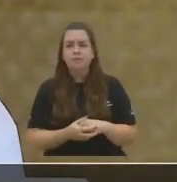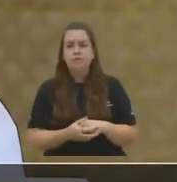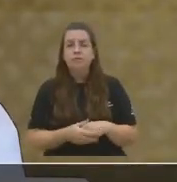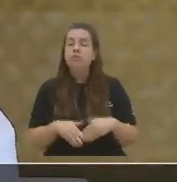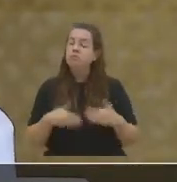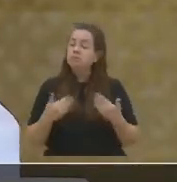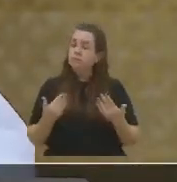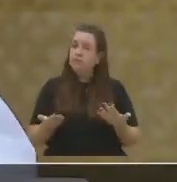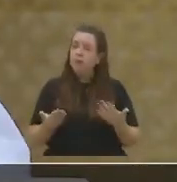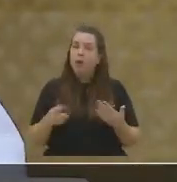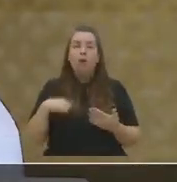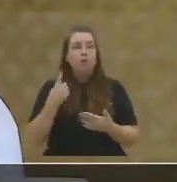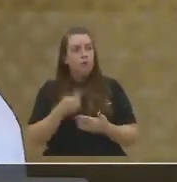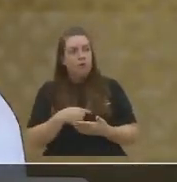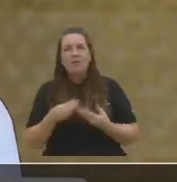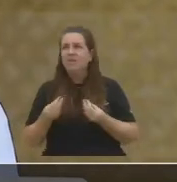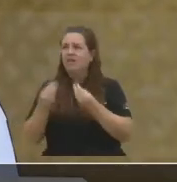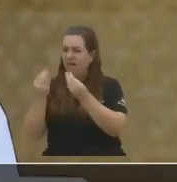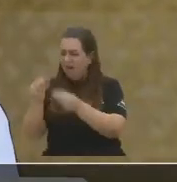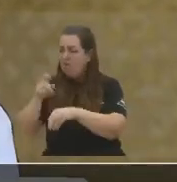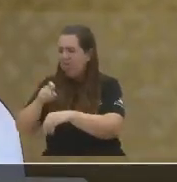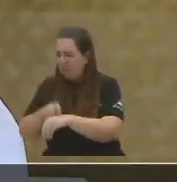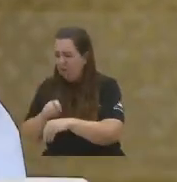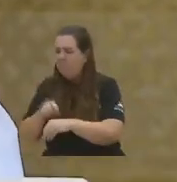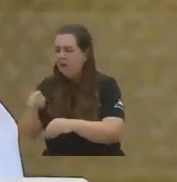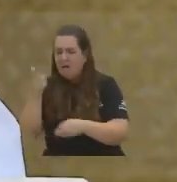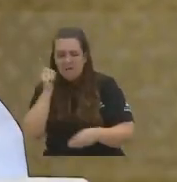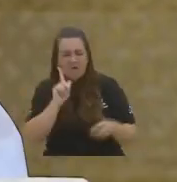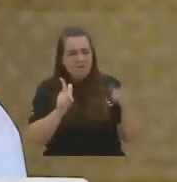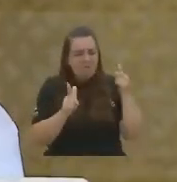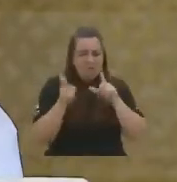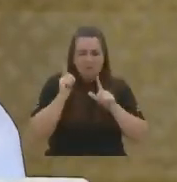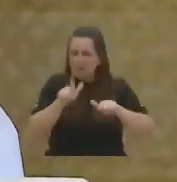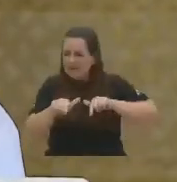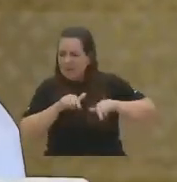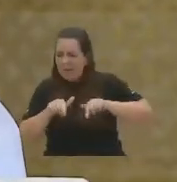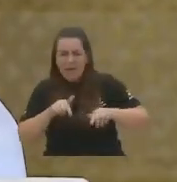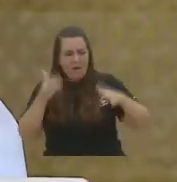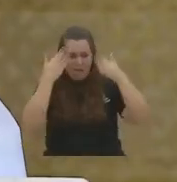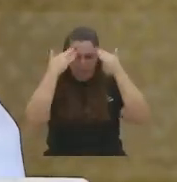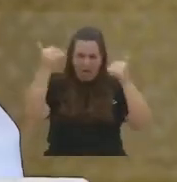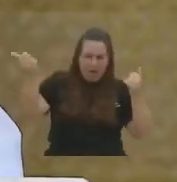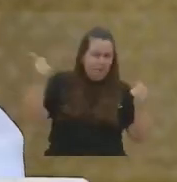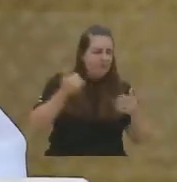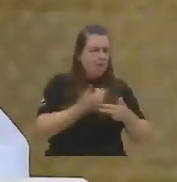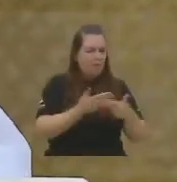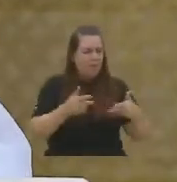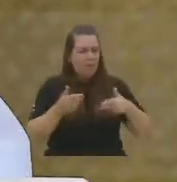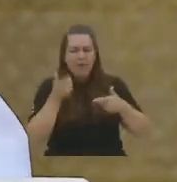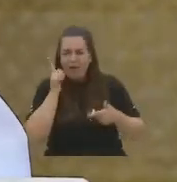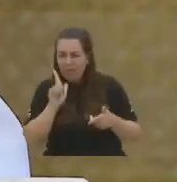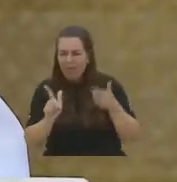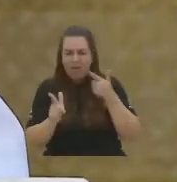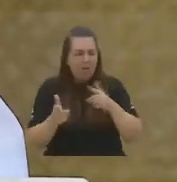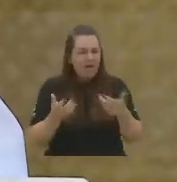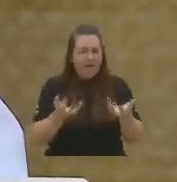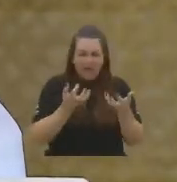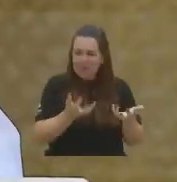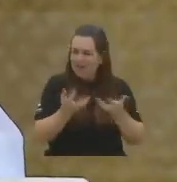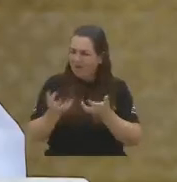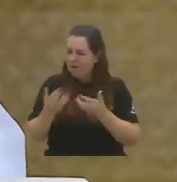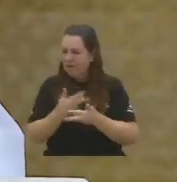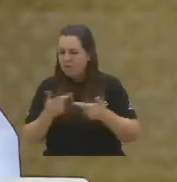Então, dedicamos tanto tempo para conquistar coisas, trabalhos, fama, dedicamos tanto tempo